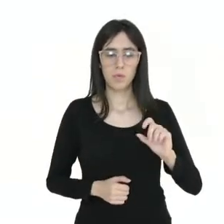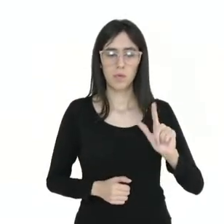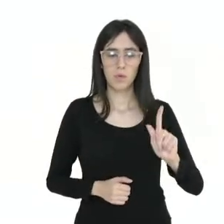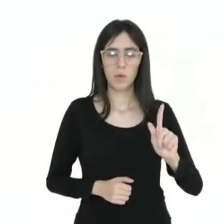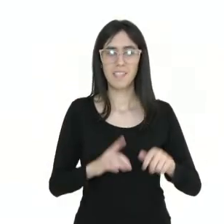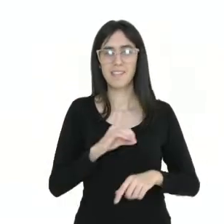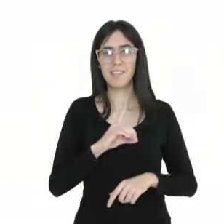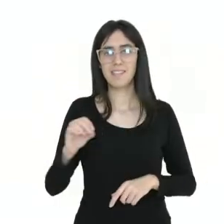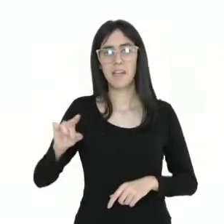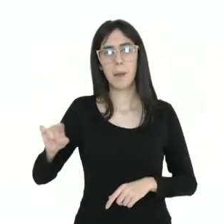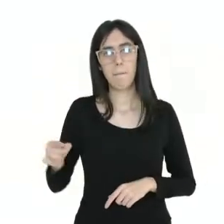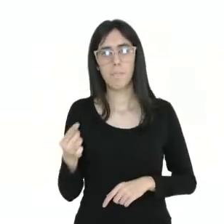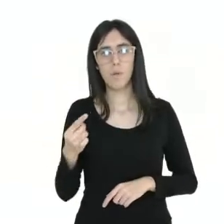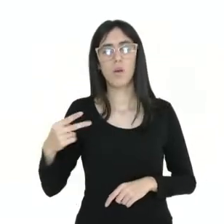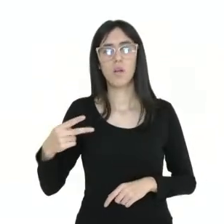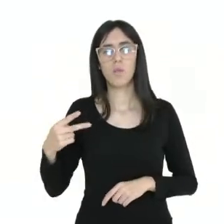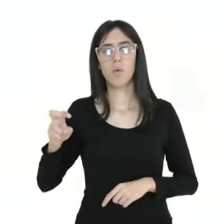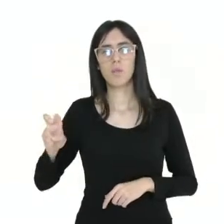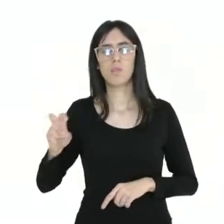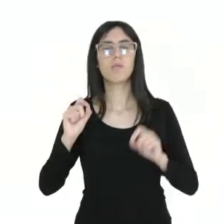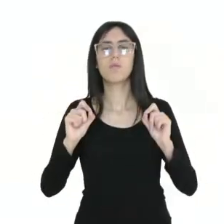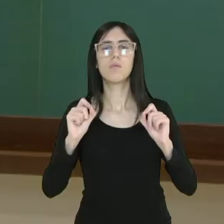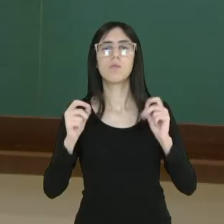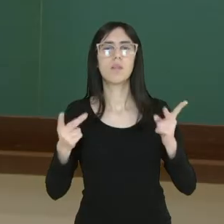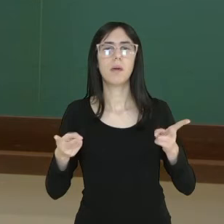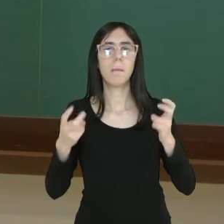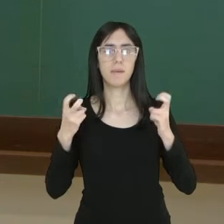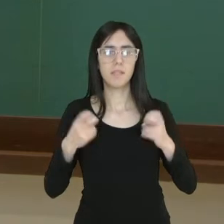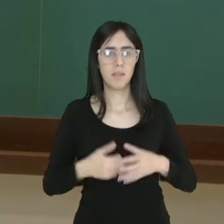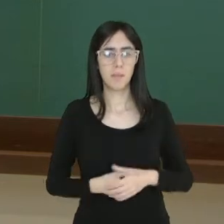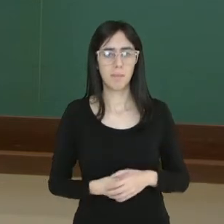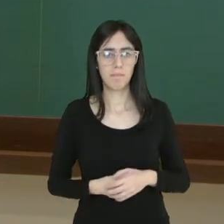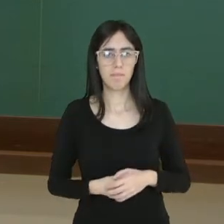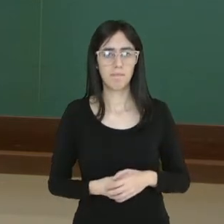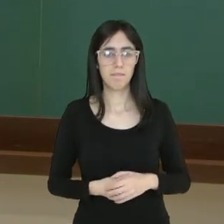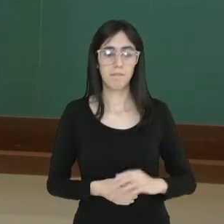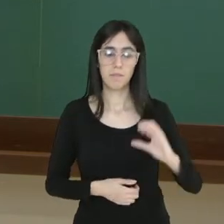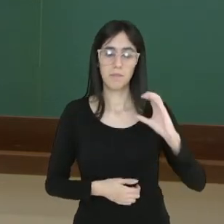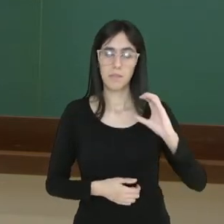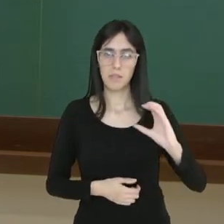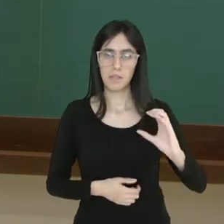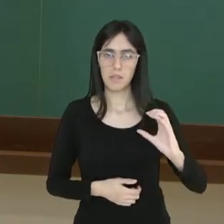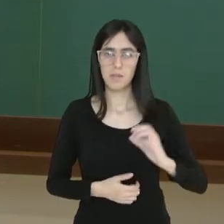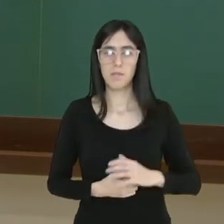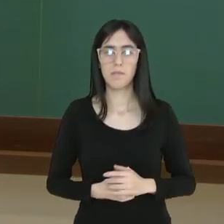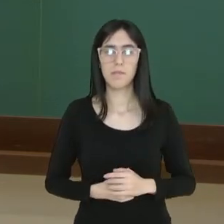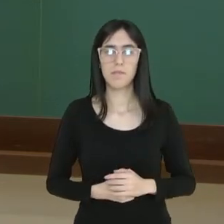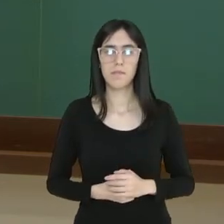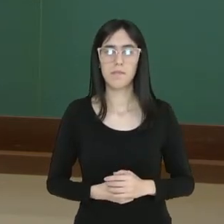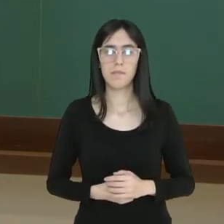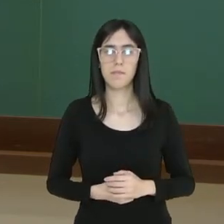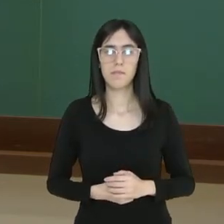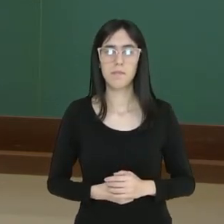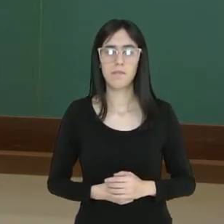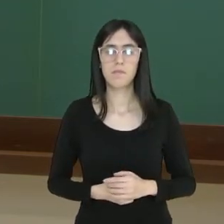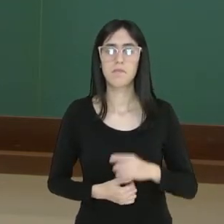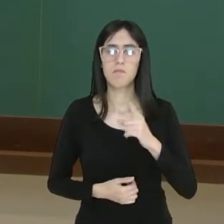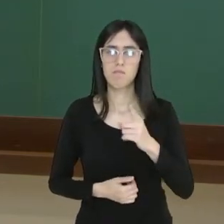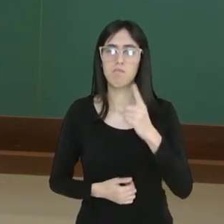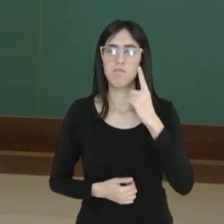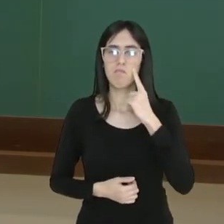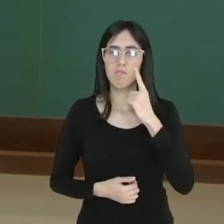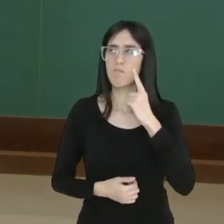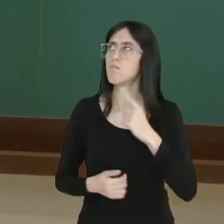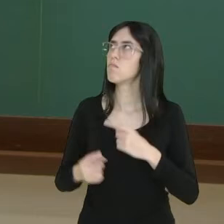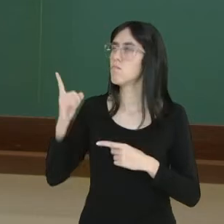5. O que você percebe nesses resultados? Letra C. Considerando o que você observou, né, o